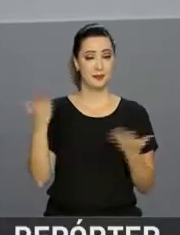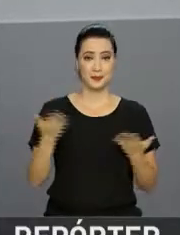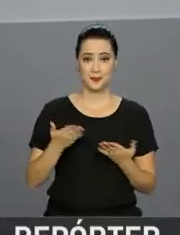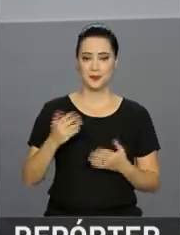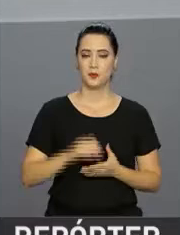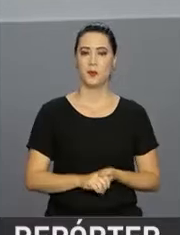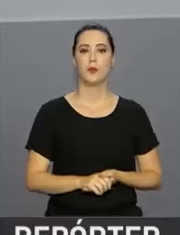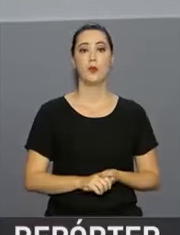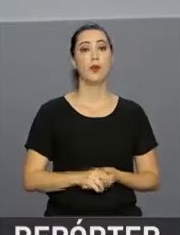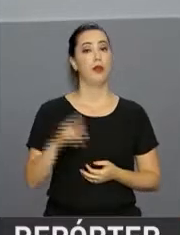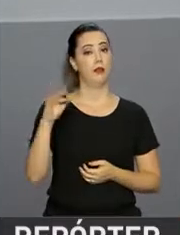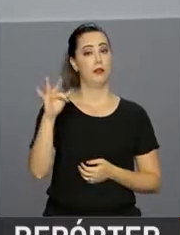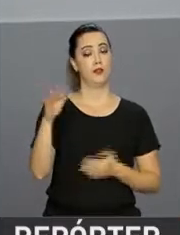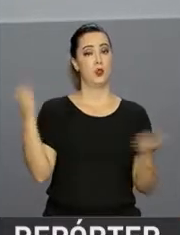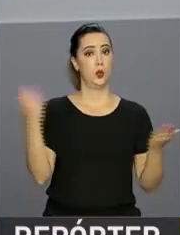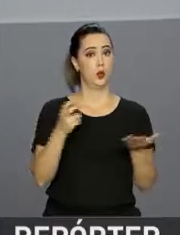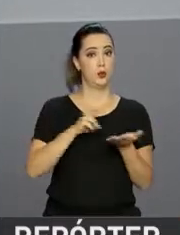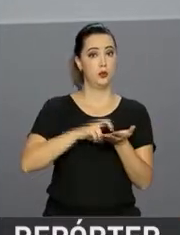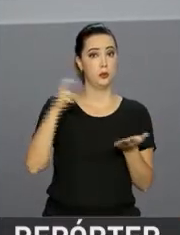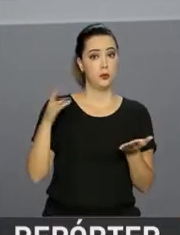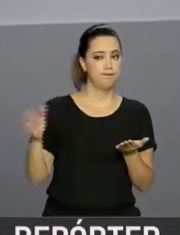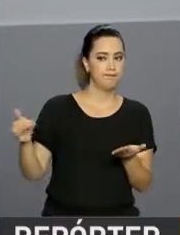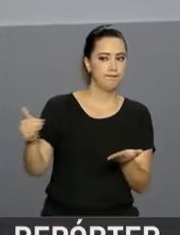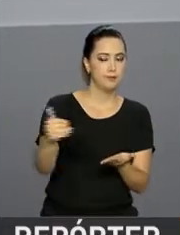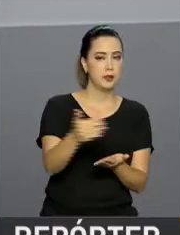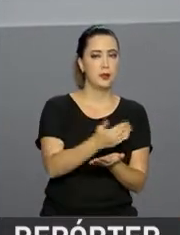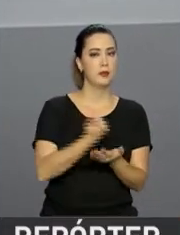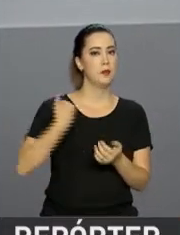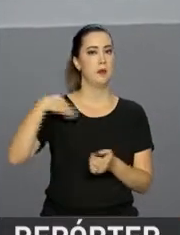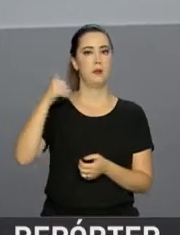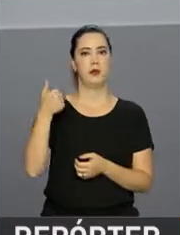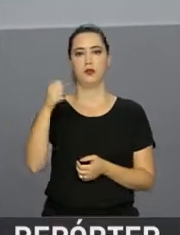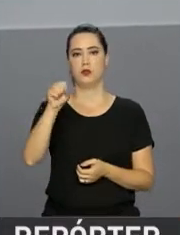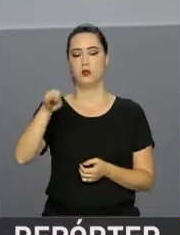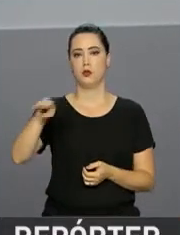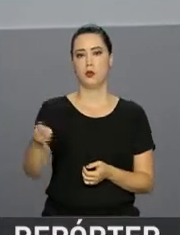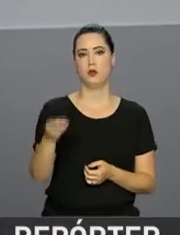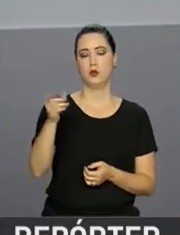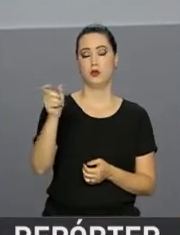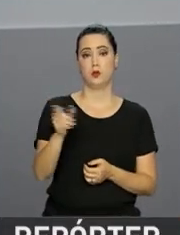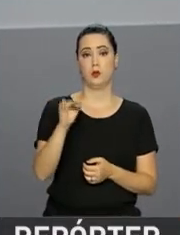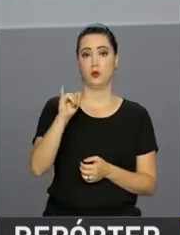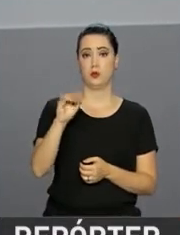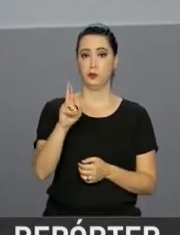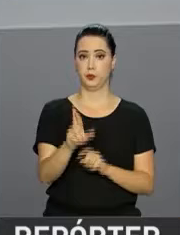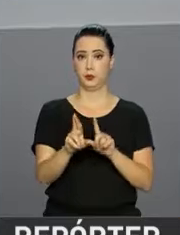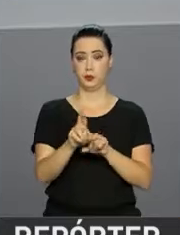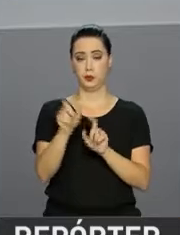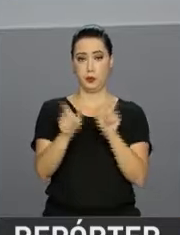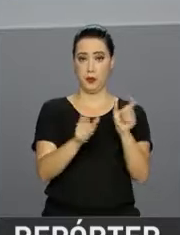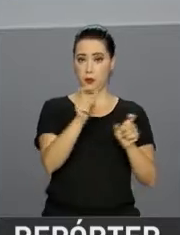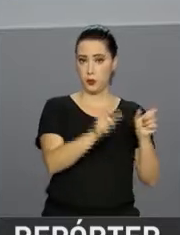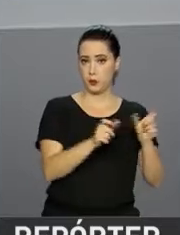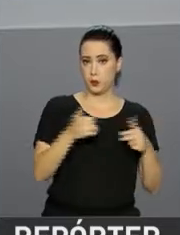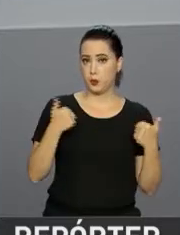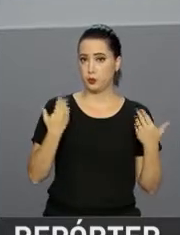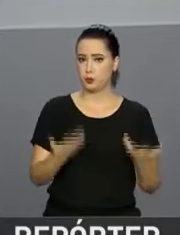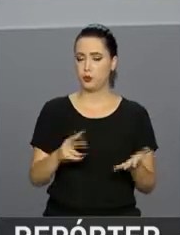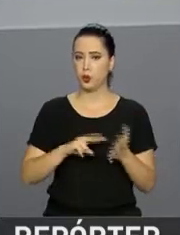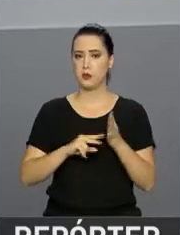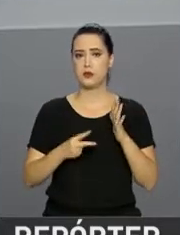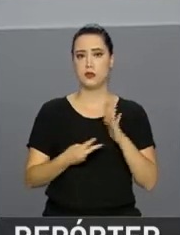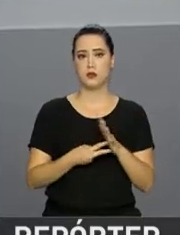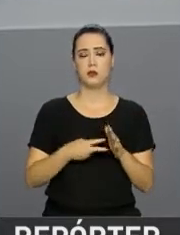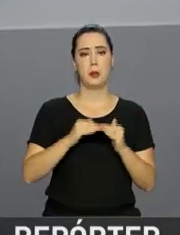receita federal recebeu até hoje de manhã pouco mais de 18 milhões de declarações do imposto de renda pessoa física e isso